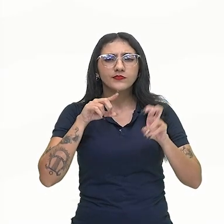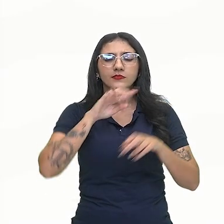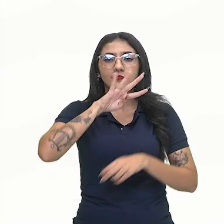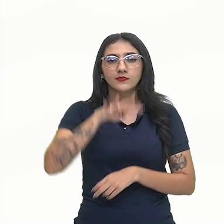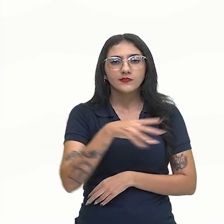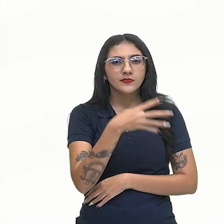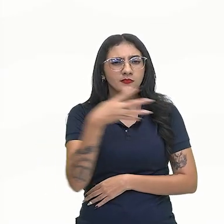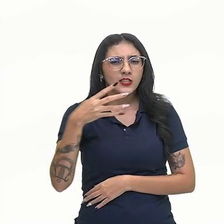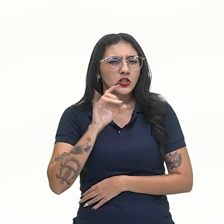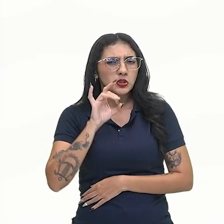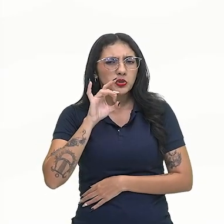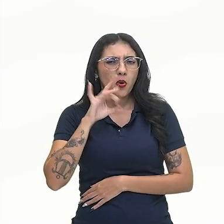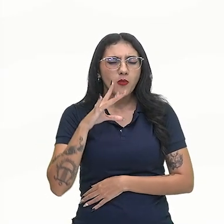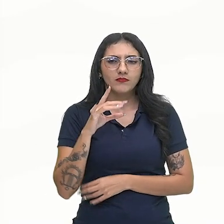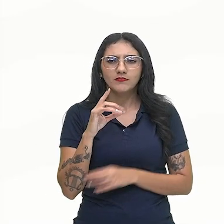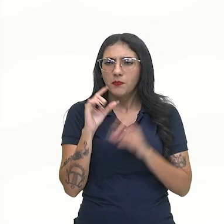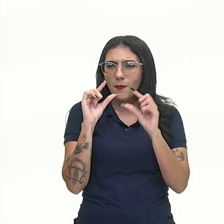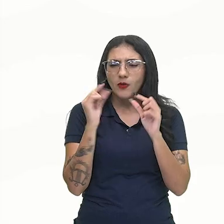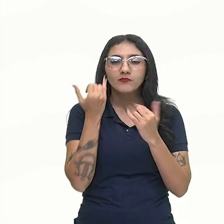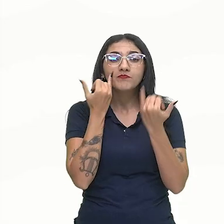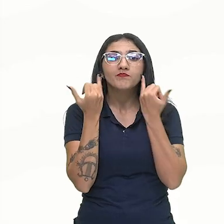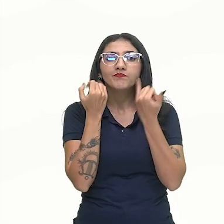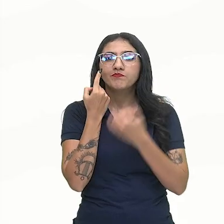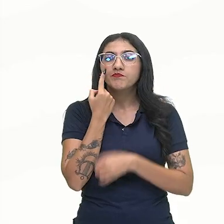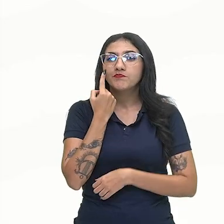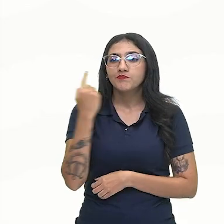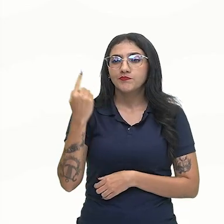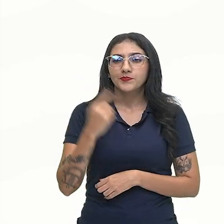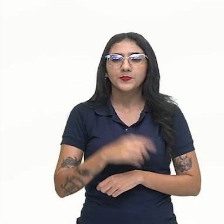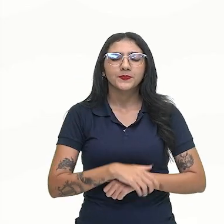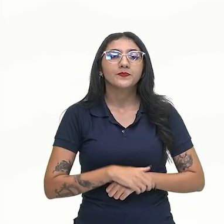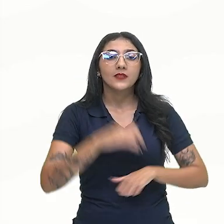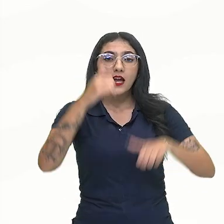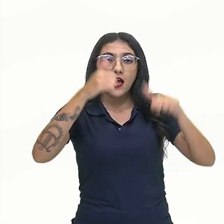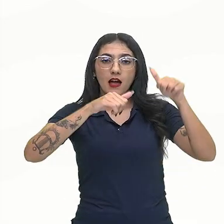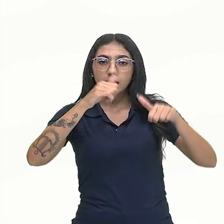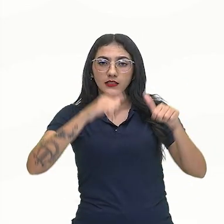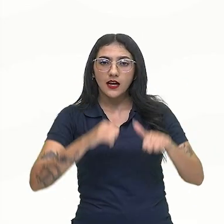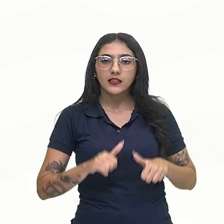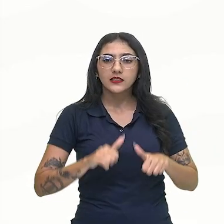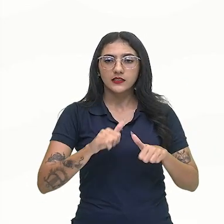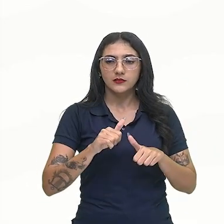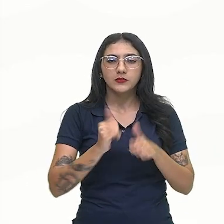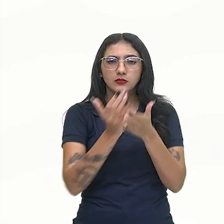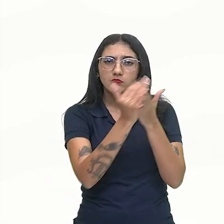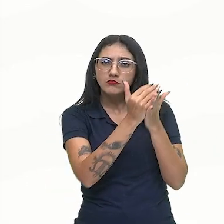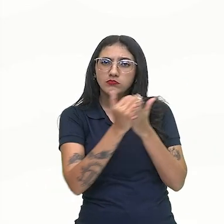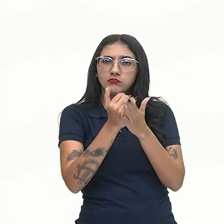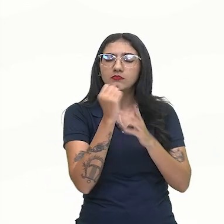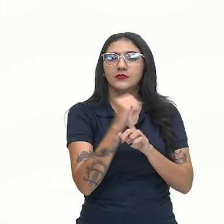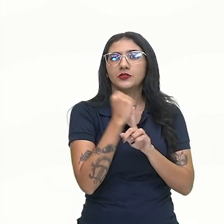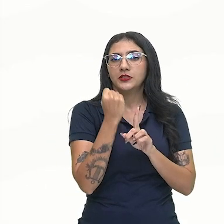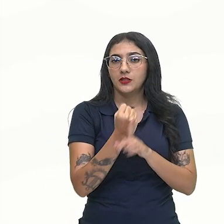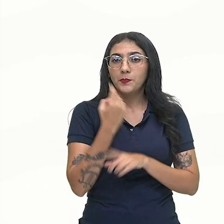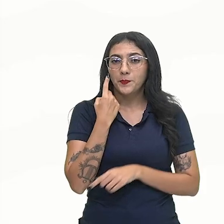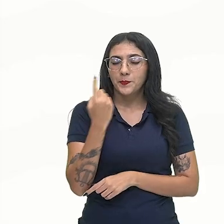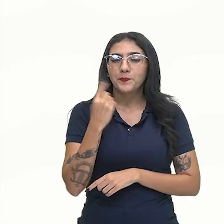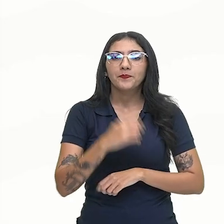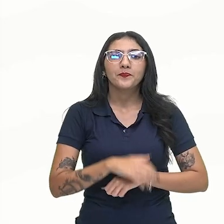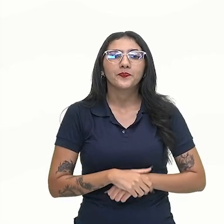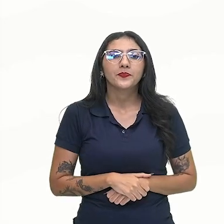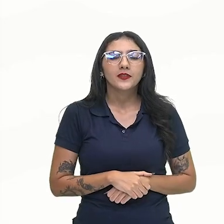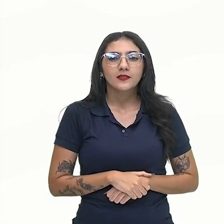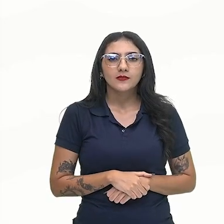um recorte, claro, análise de dados sociais. É isso aqui que nós vamos fazer. Ok? Então, vamos